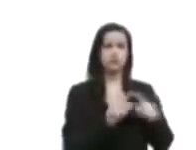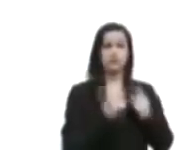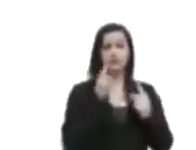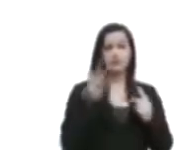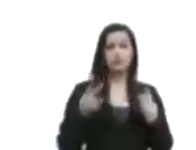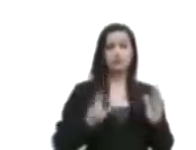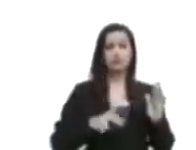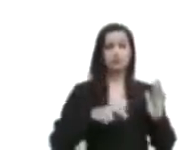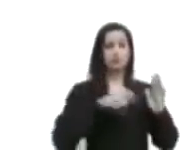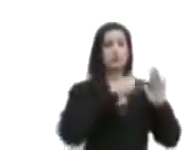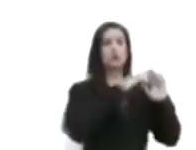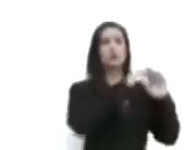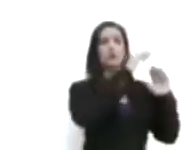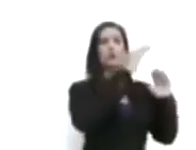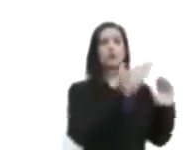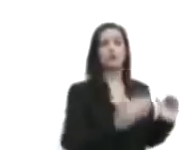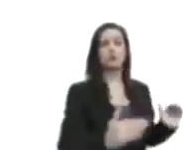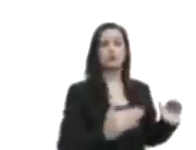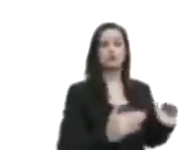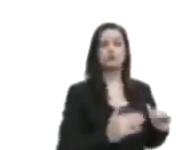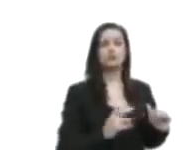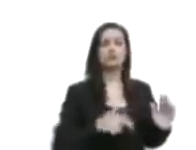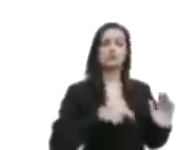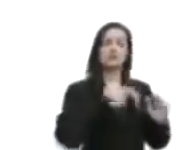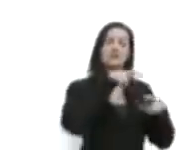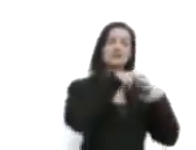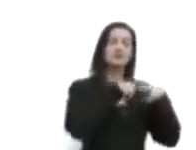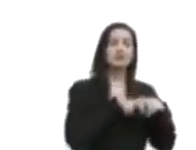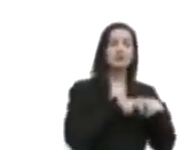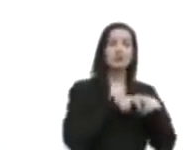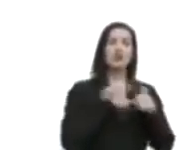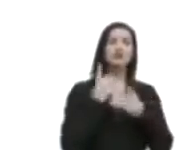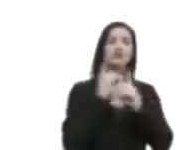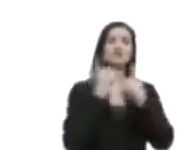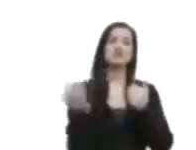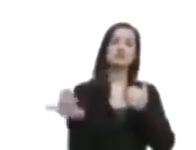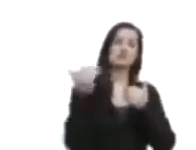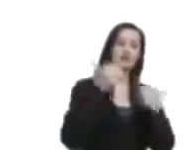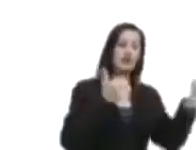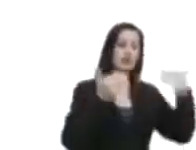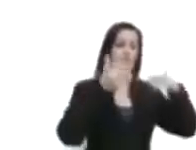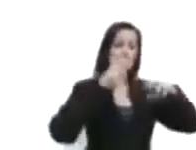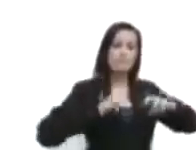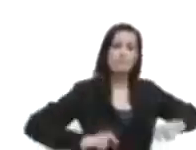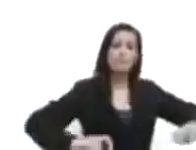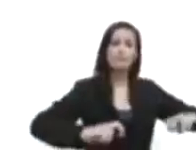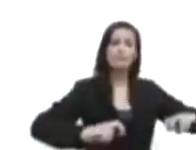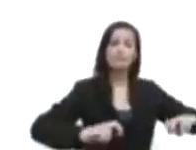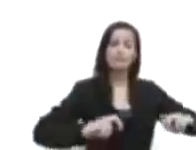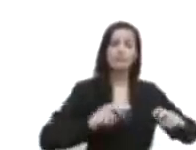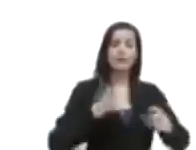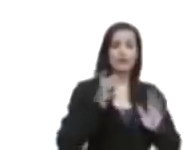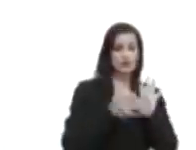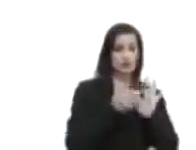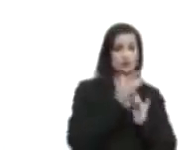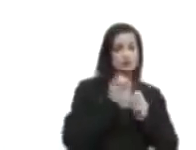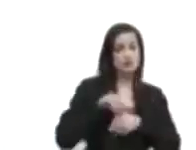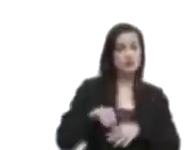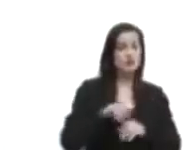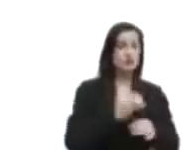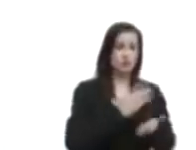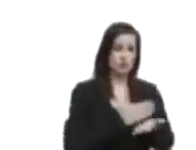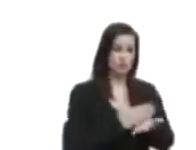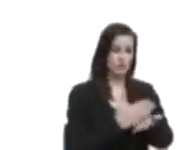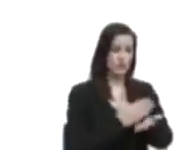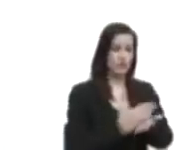assentasse, aproximaram-se os seus discípulos, ele passou a ensiná-los dizendo: bem-aventurados humildes de espírito,